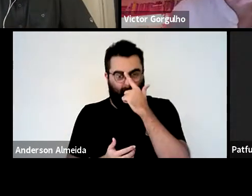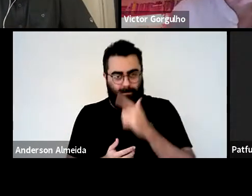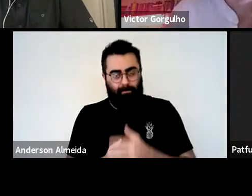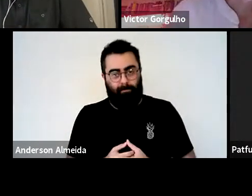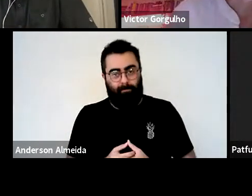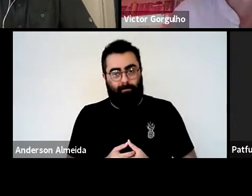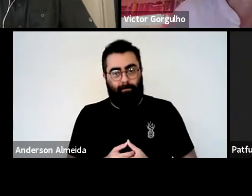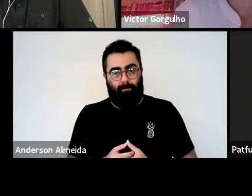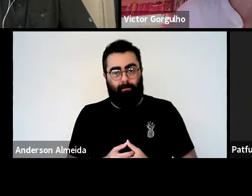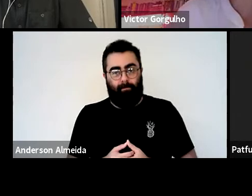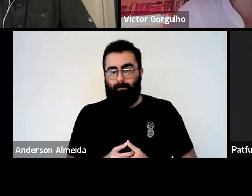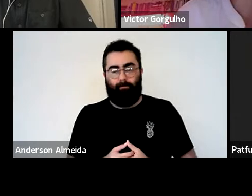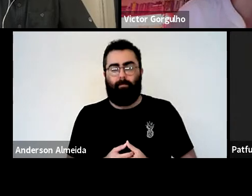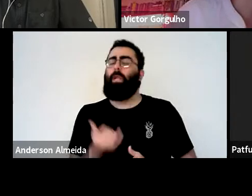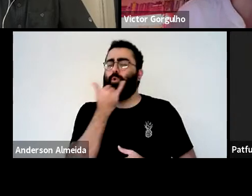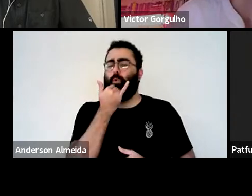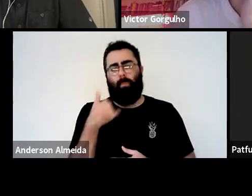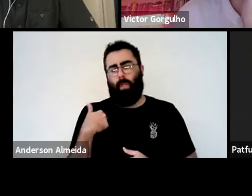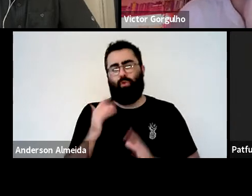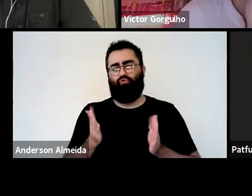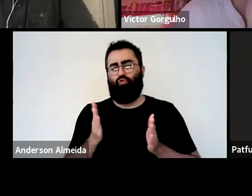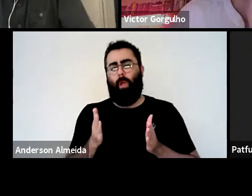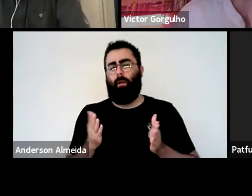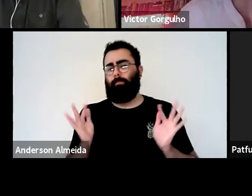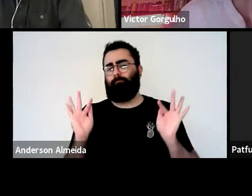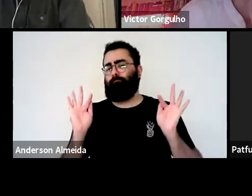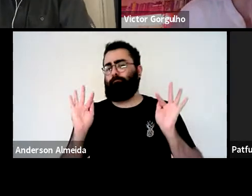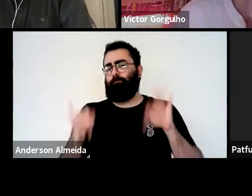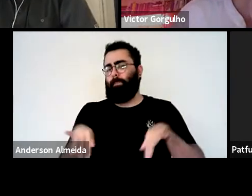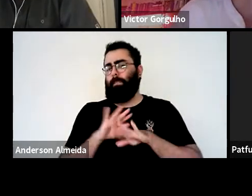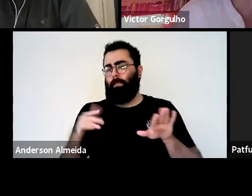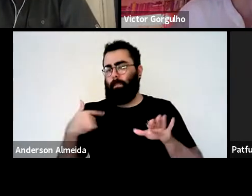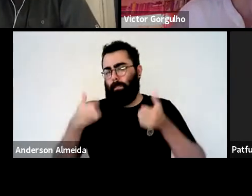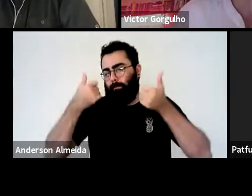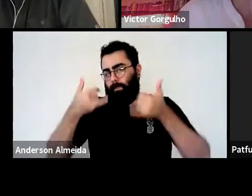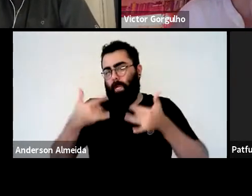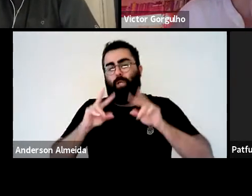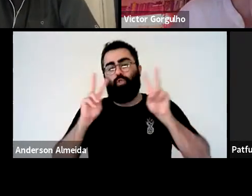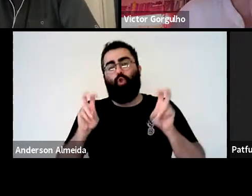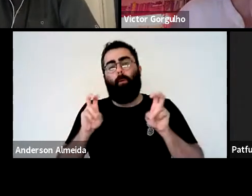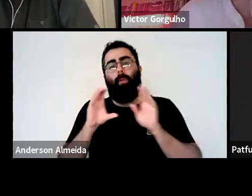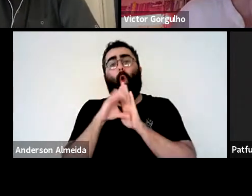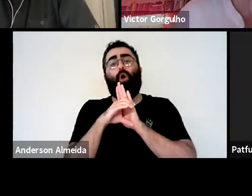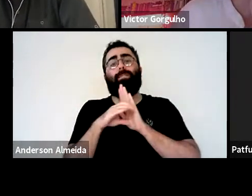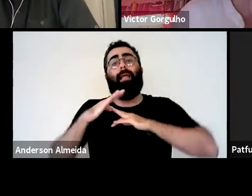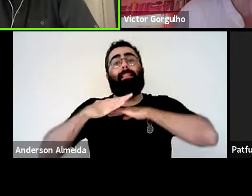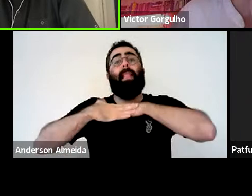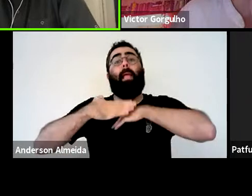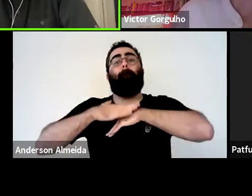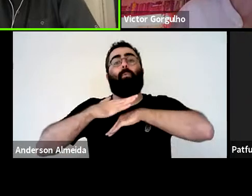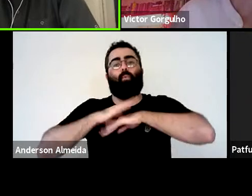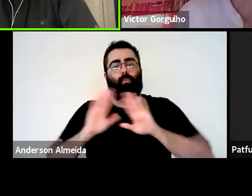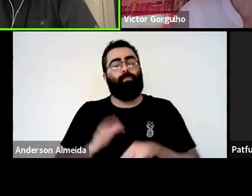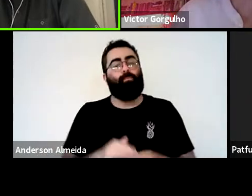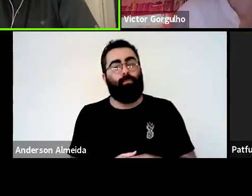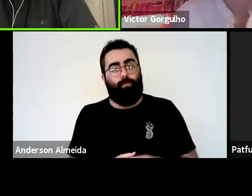Não, acho que eu já tinha terminado mesmo. Mas eu estava falando sobre o tempo, né? Era isso. E o